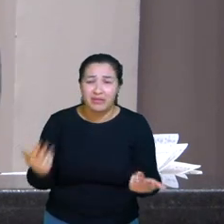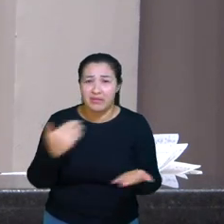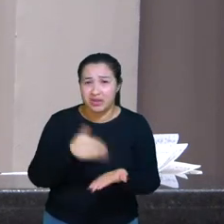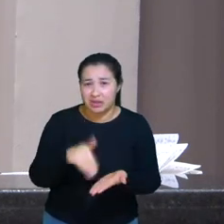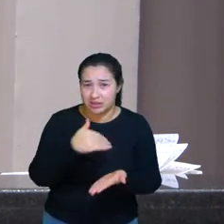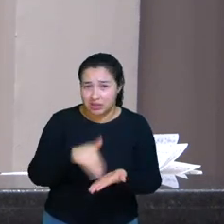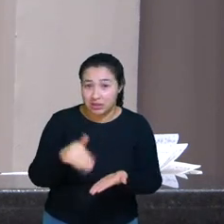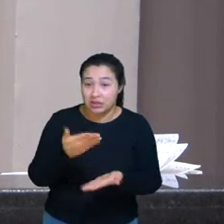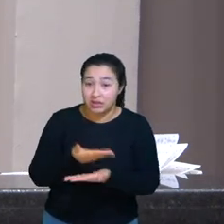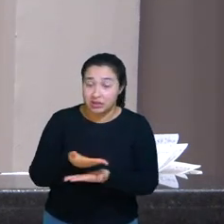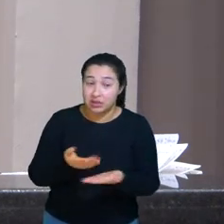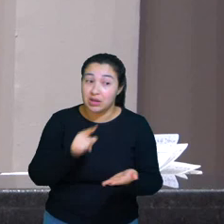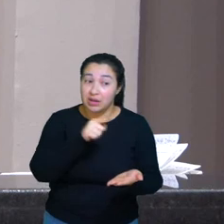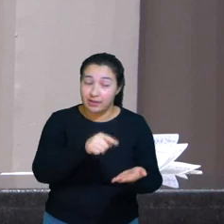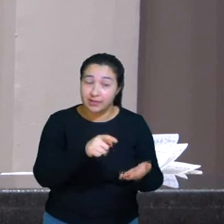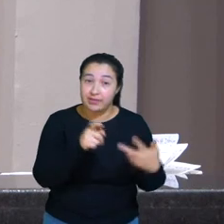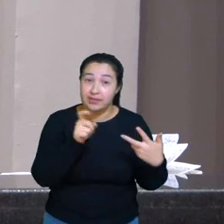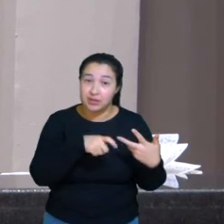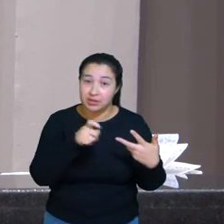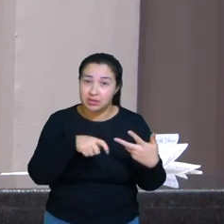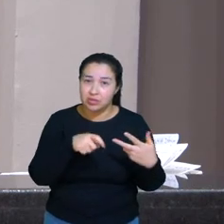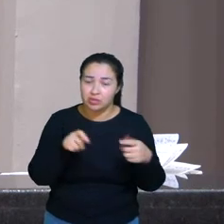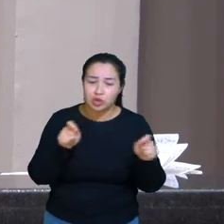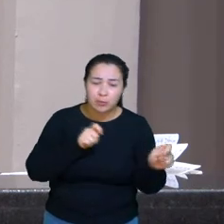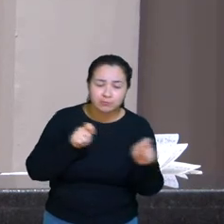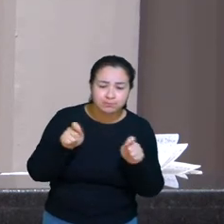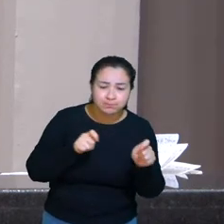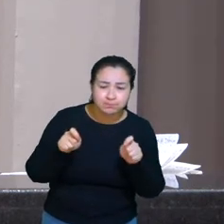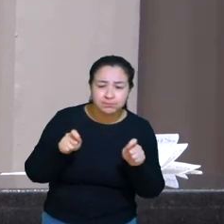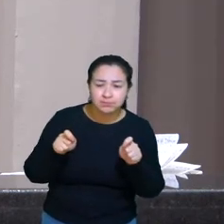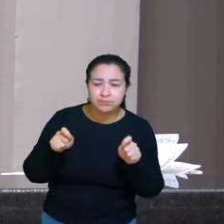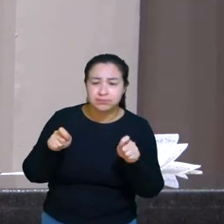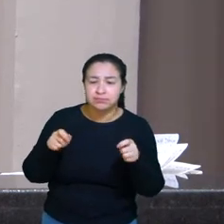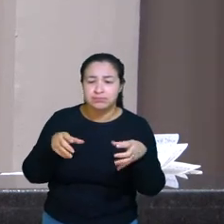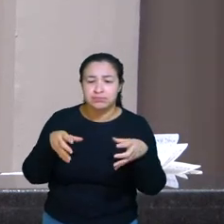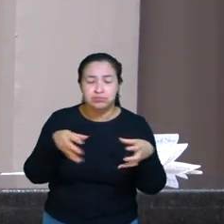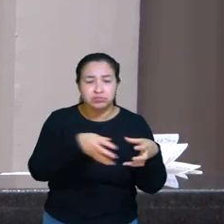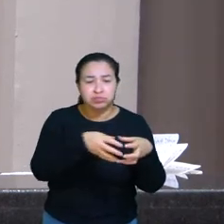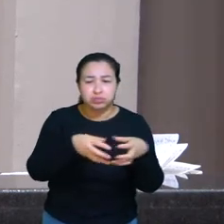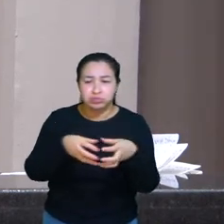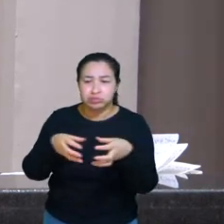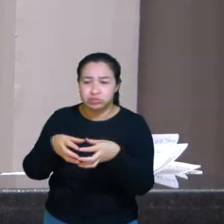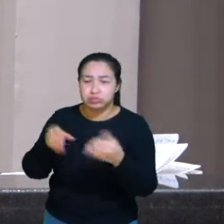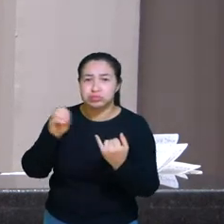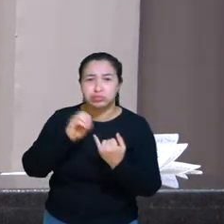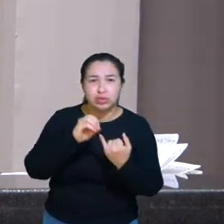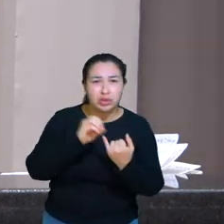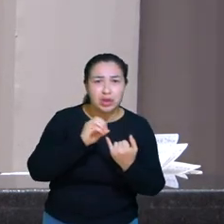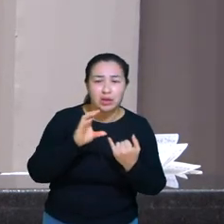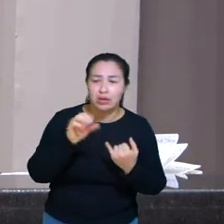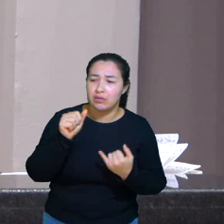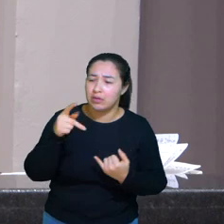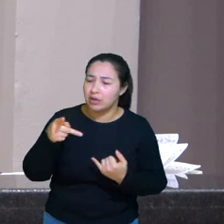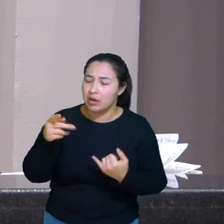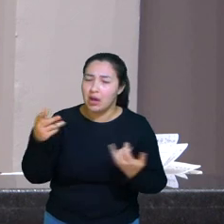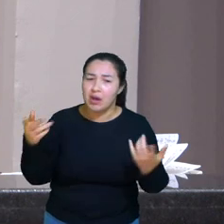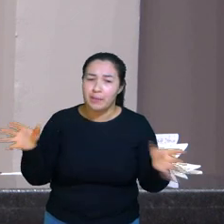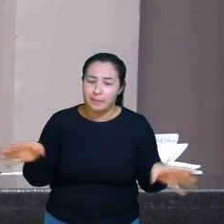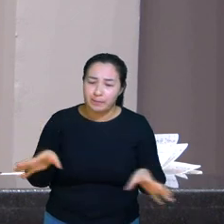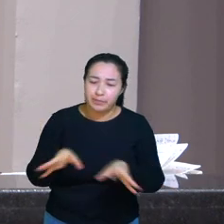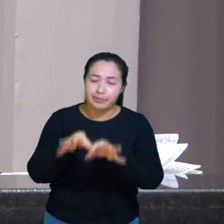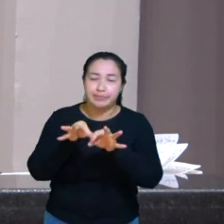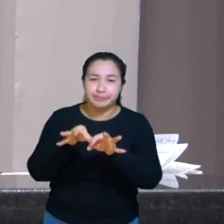executiva coordena essa discussão inclusive com Caps Inep todos os órgãos eh vinculados